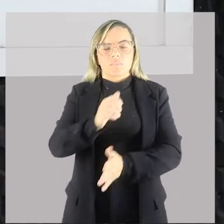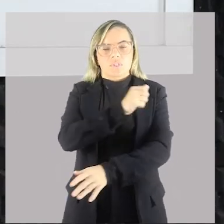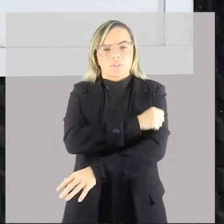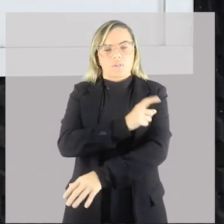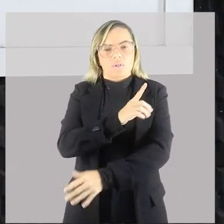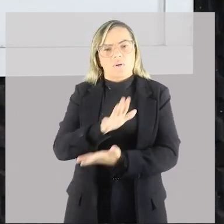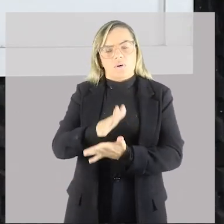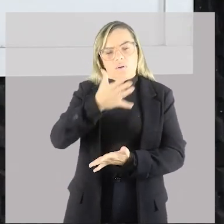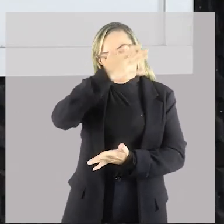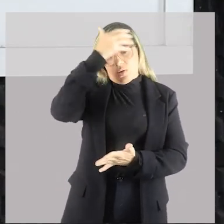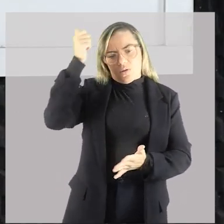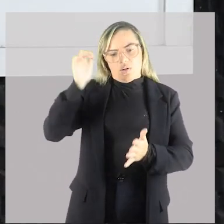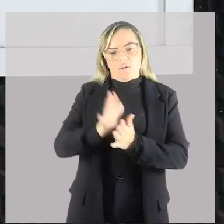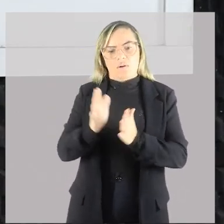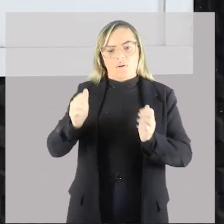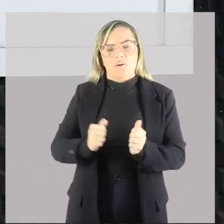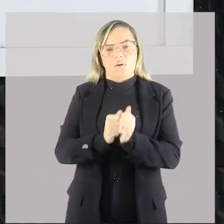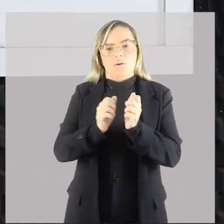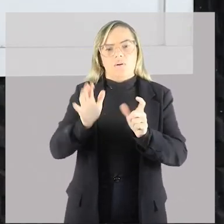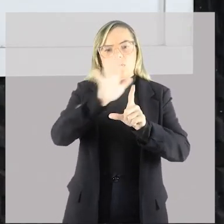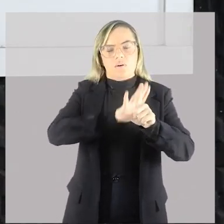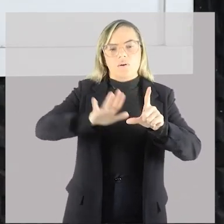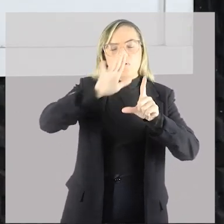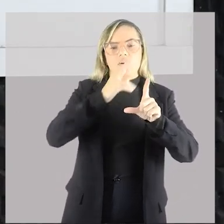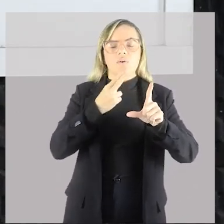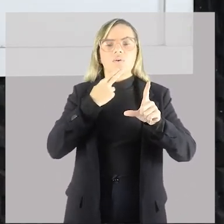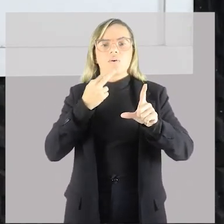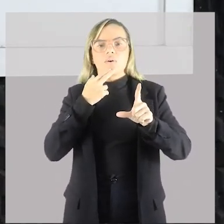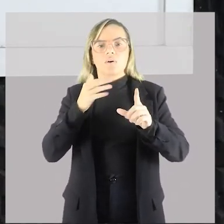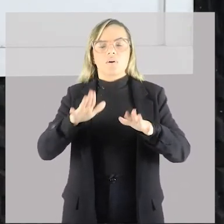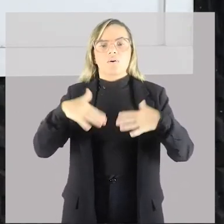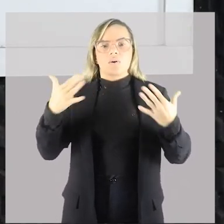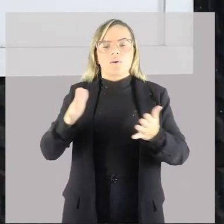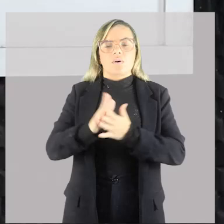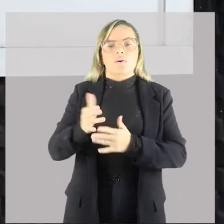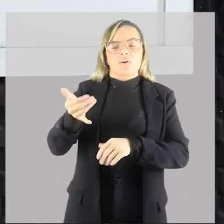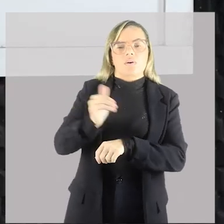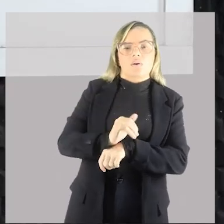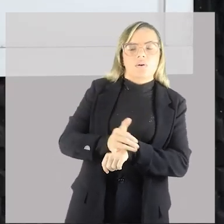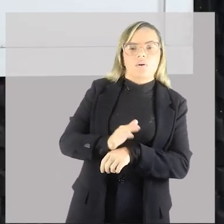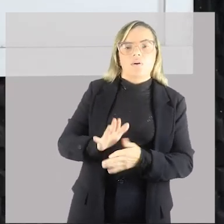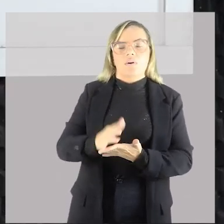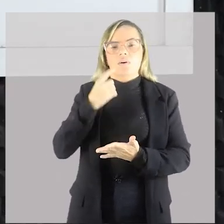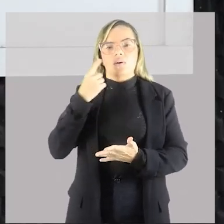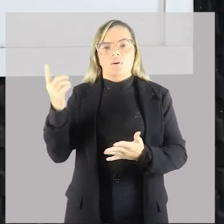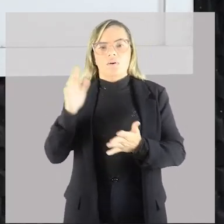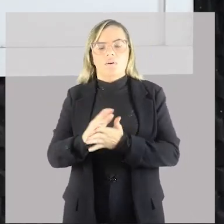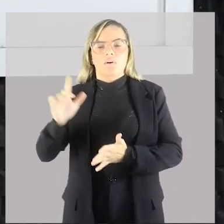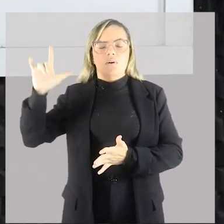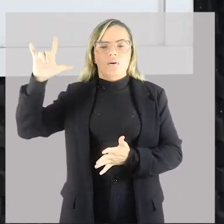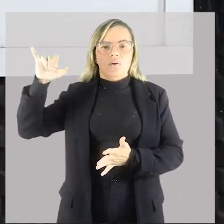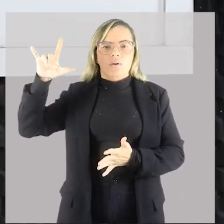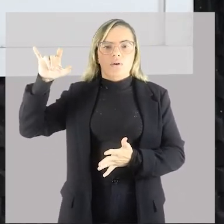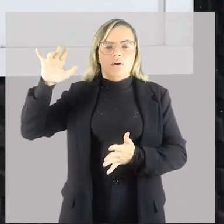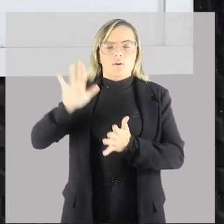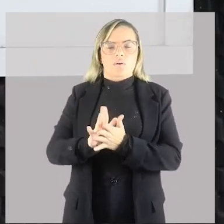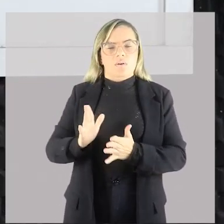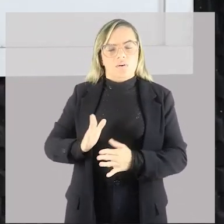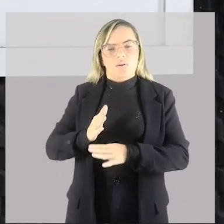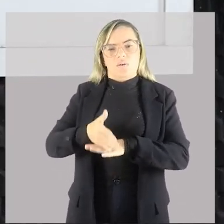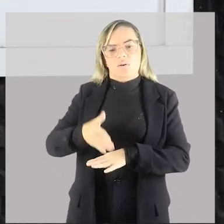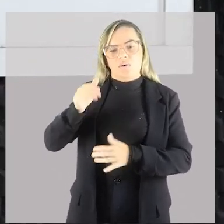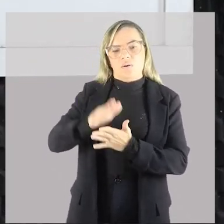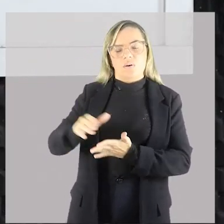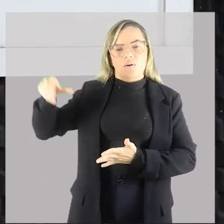esqueça de nos seguir na plataforma Gonçalves Dias. Estamos no YouTube, estamos no Instagram. Vá lá,